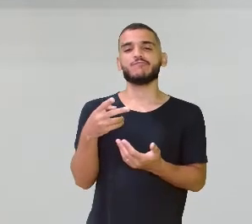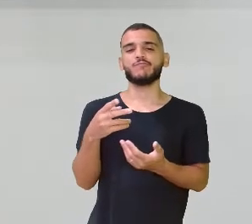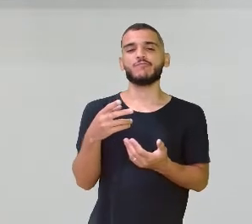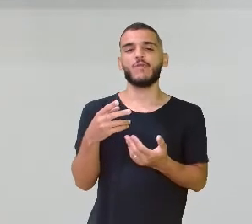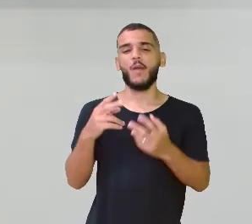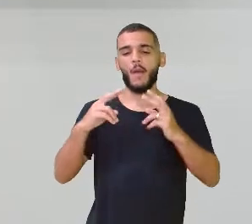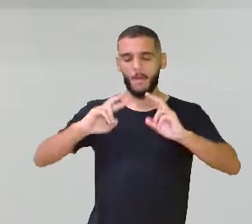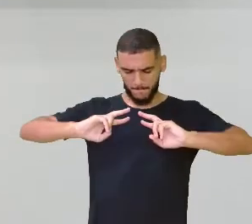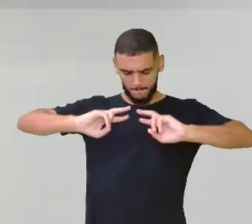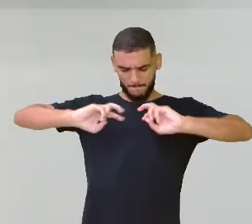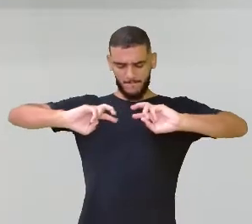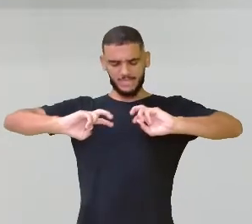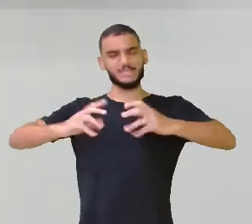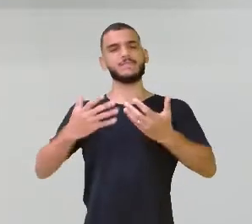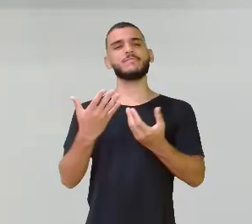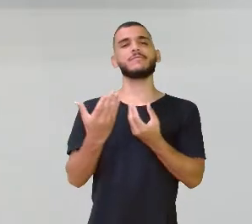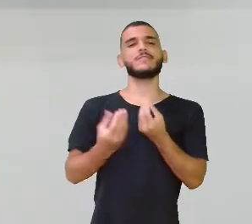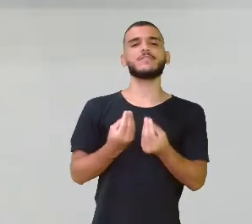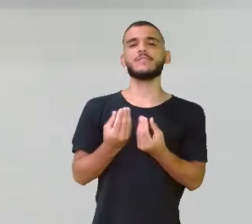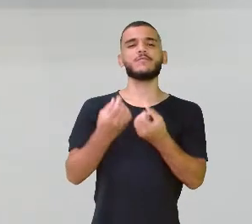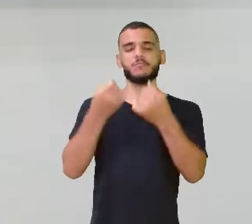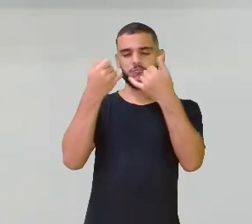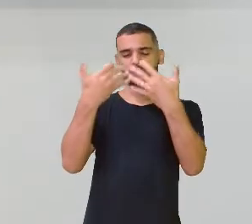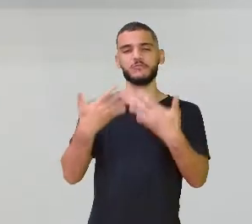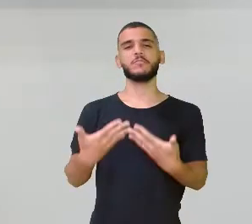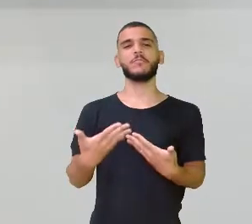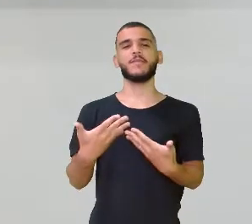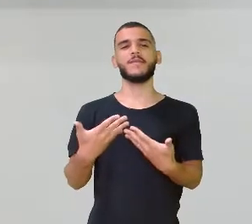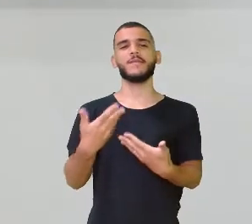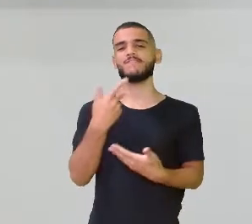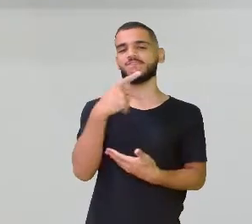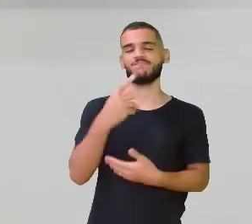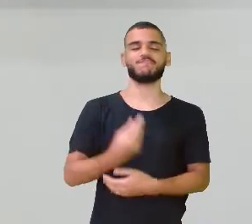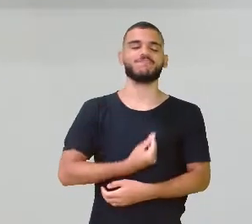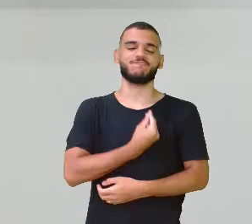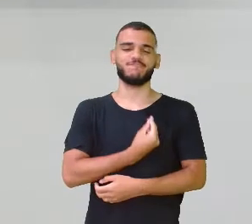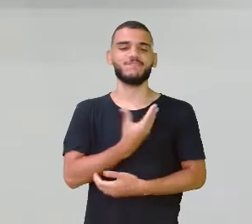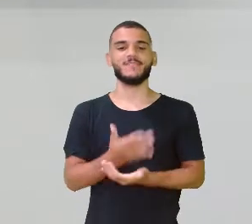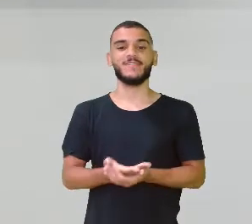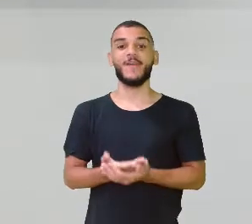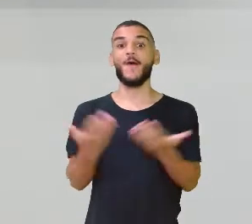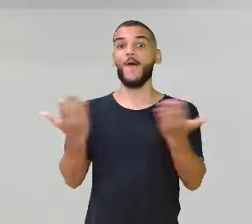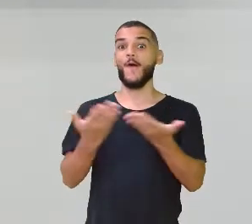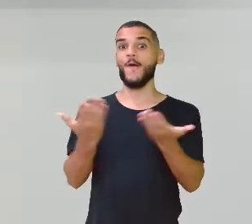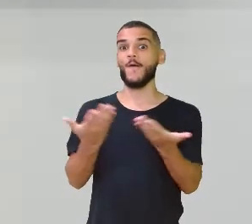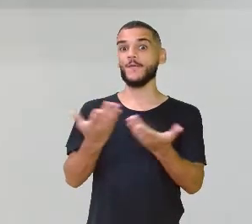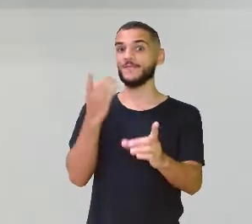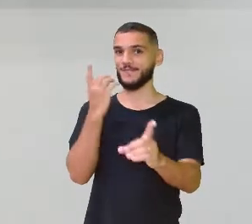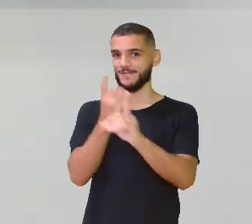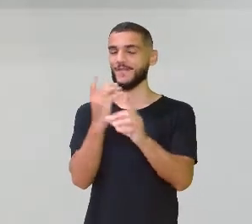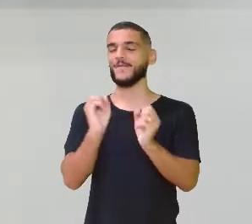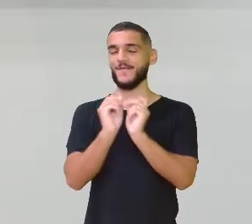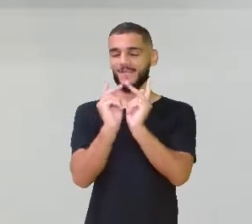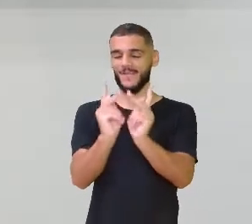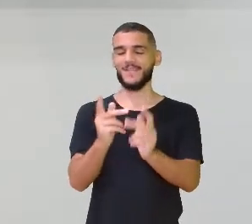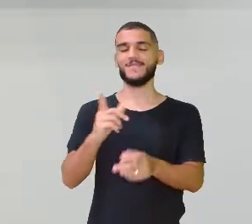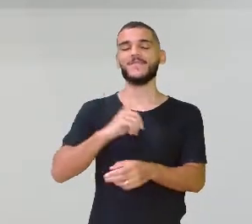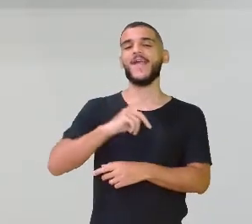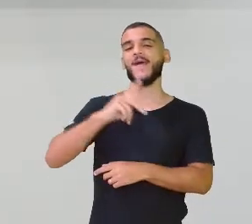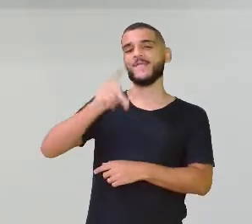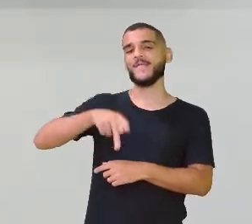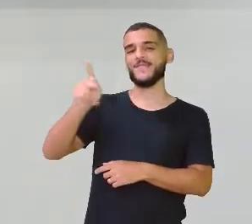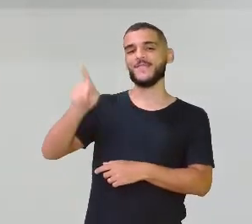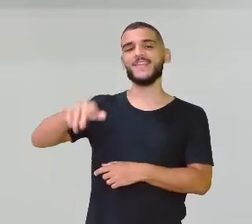Como é que você fala para as pessoas quem é você? Vamos descobrir um pouquinho hoje? Então aqui com a gente no chat tem a professora Eli. Seja